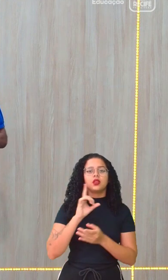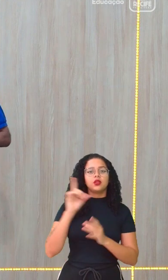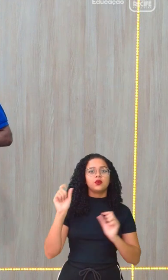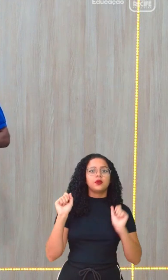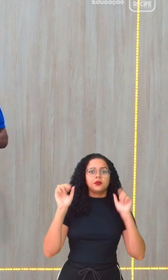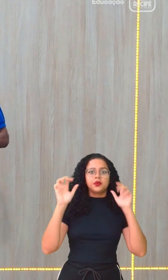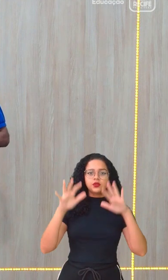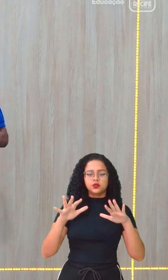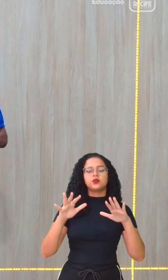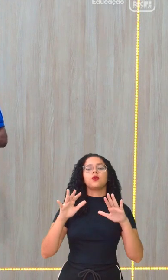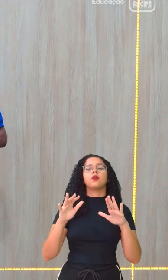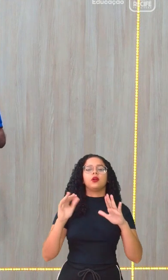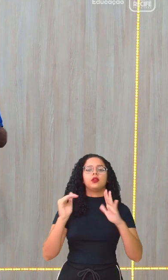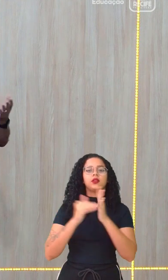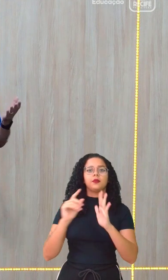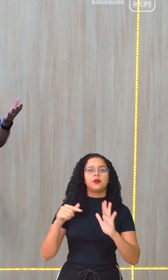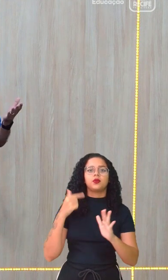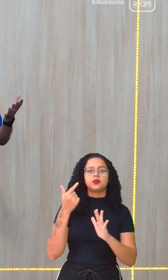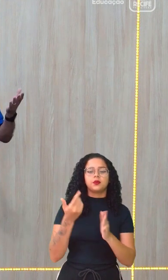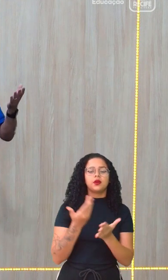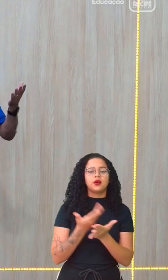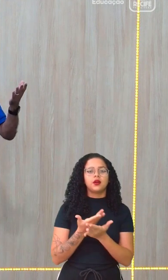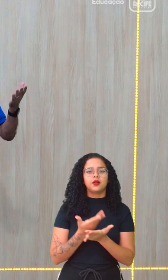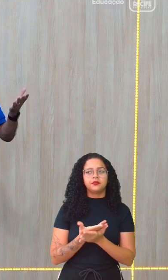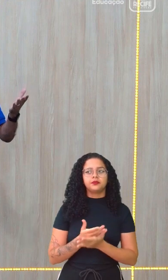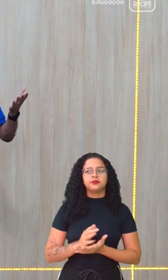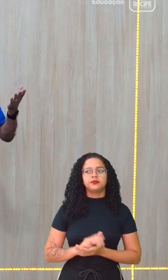os abençoe e agora sim,